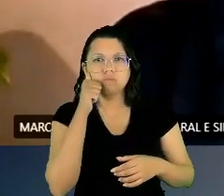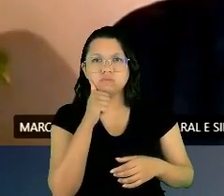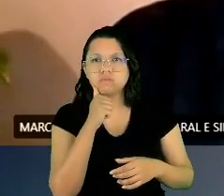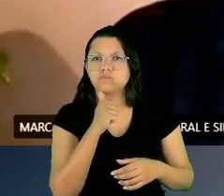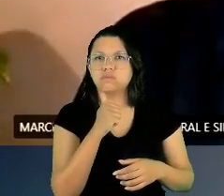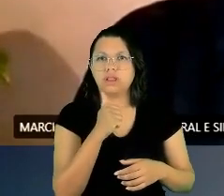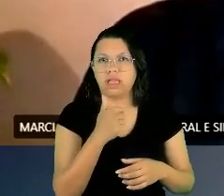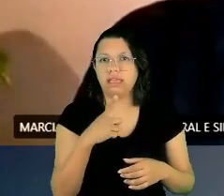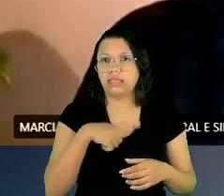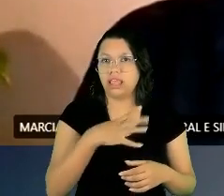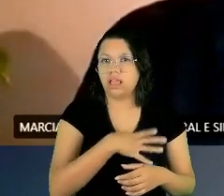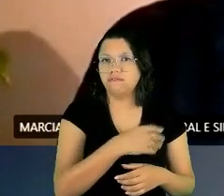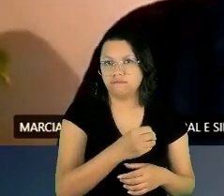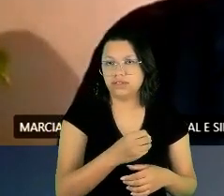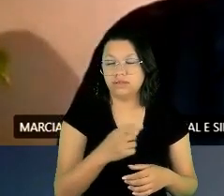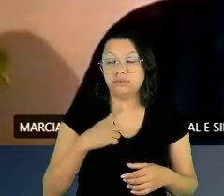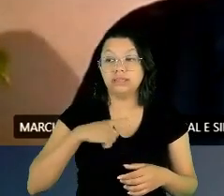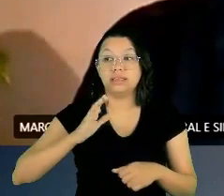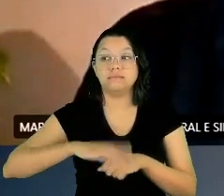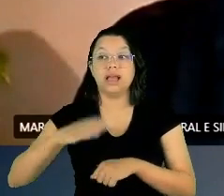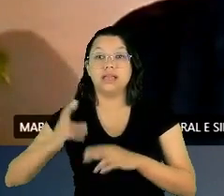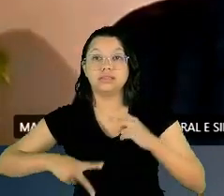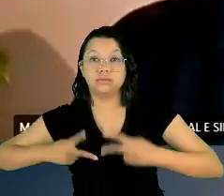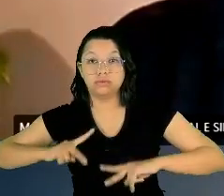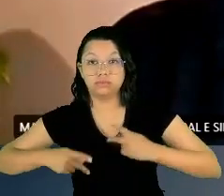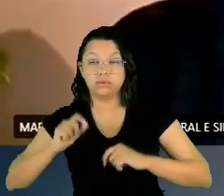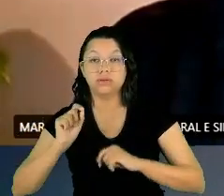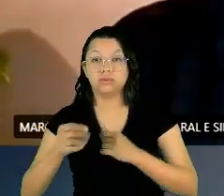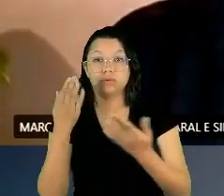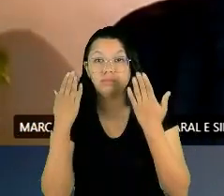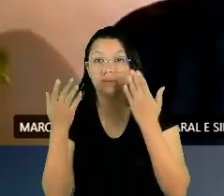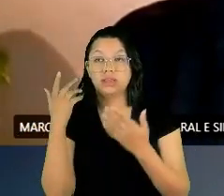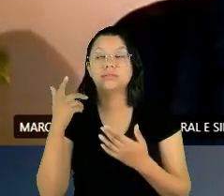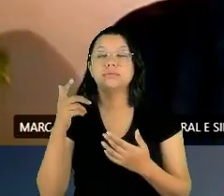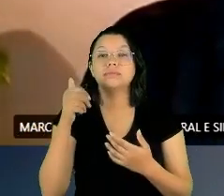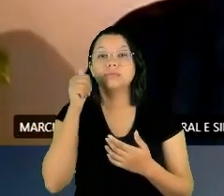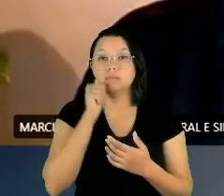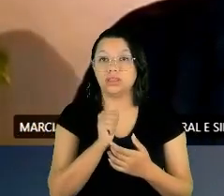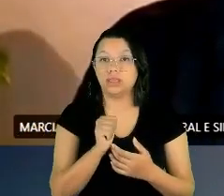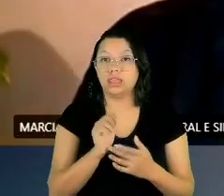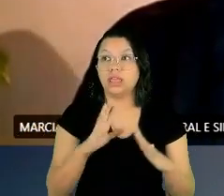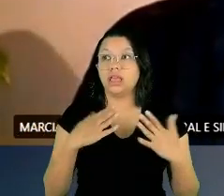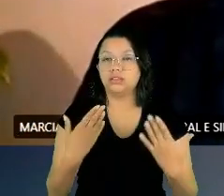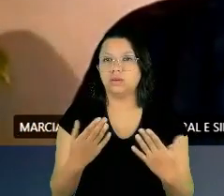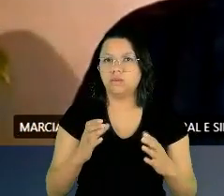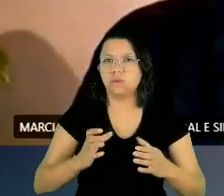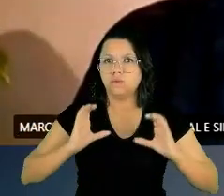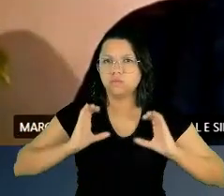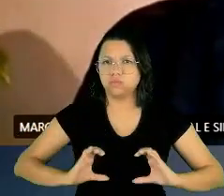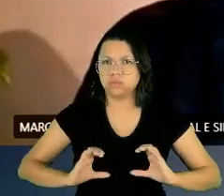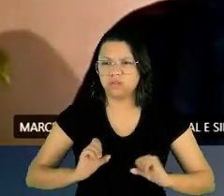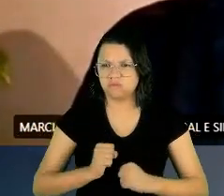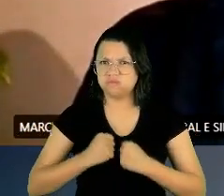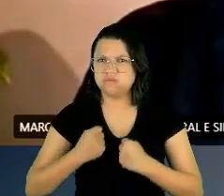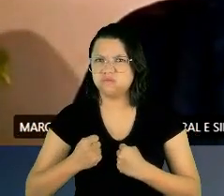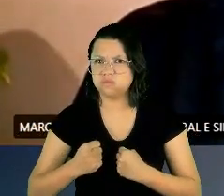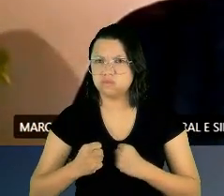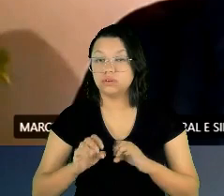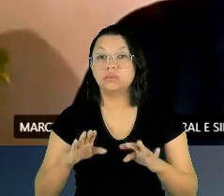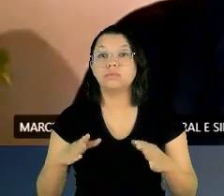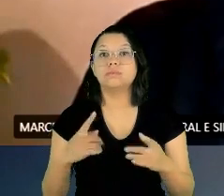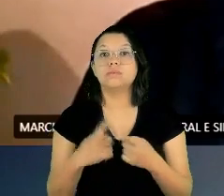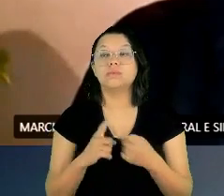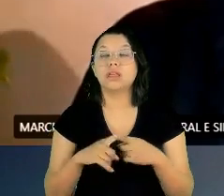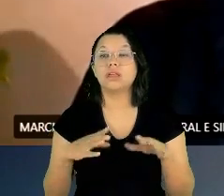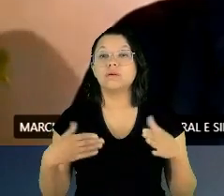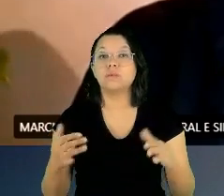caso das mulheres, que tem níveis mais elevados de ocitocina do que os homens, o comportamento agressivo. Porque na época que